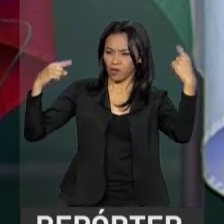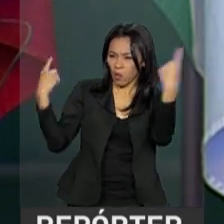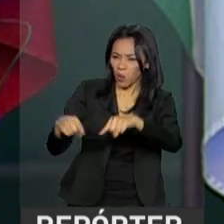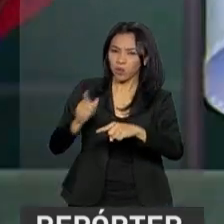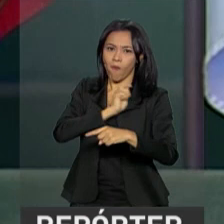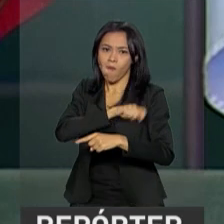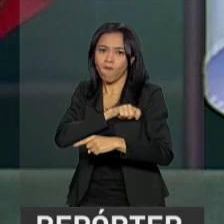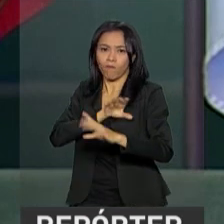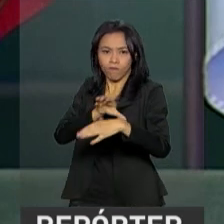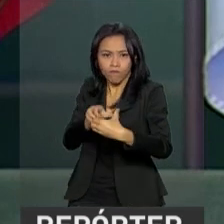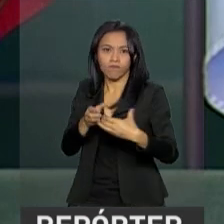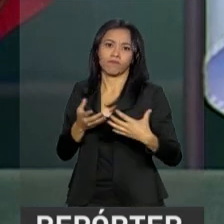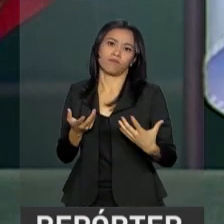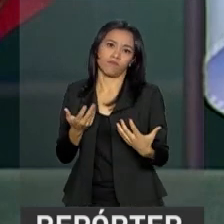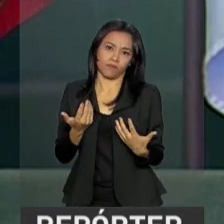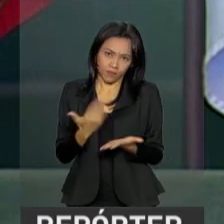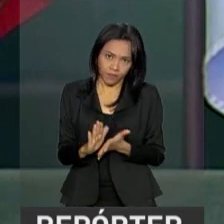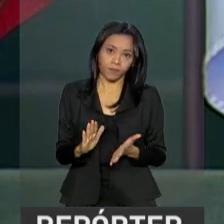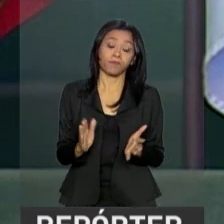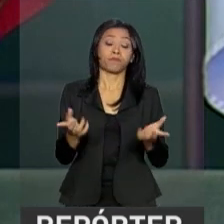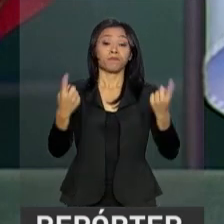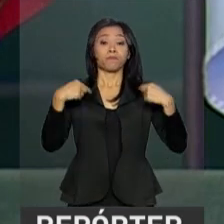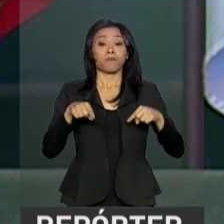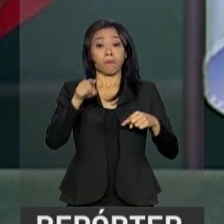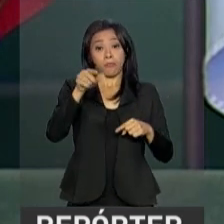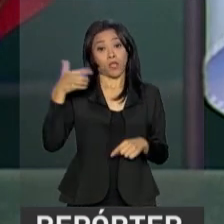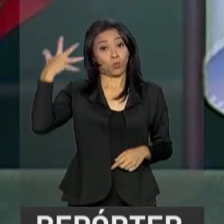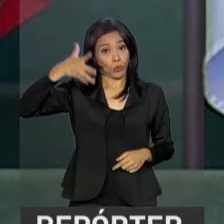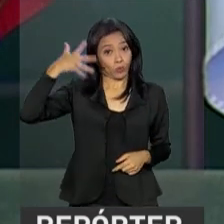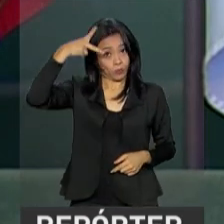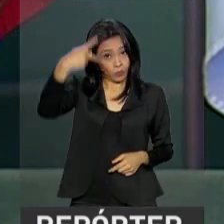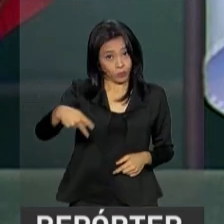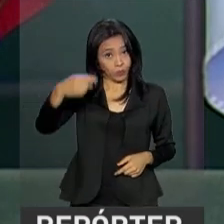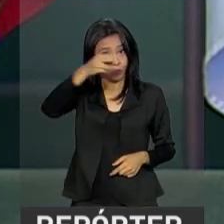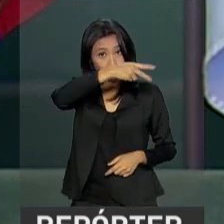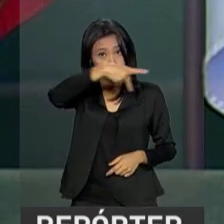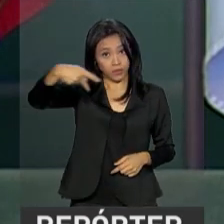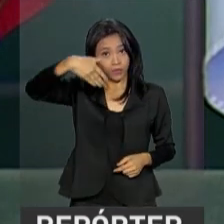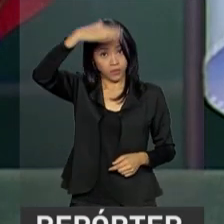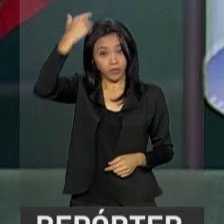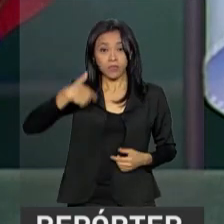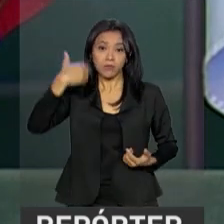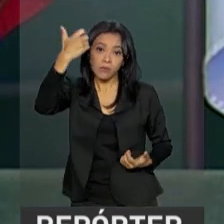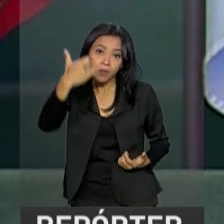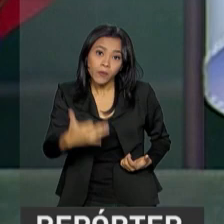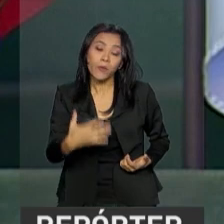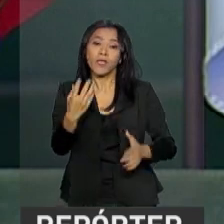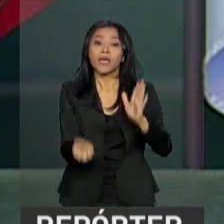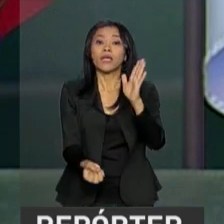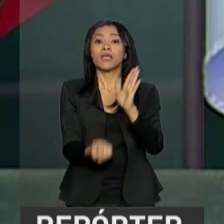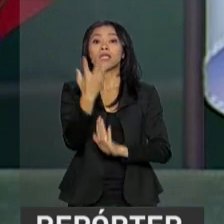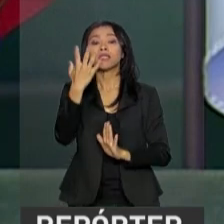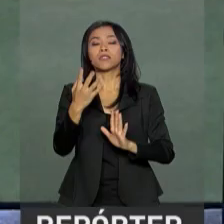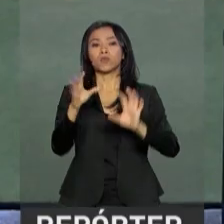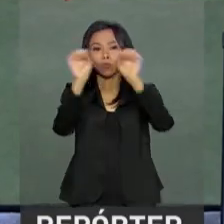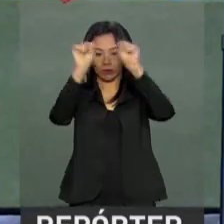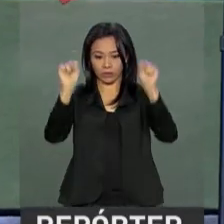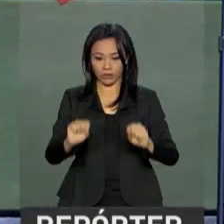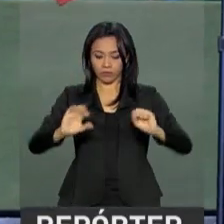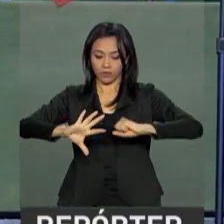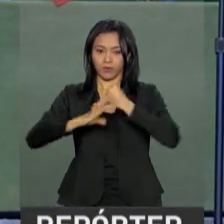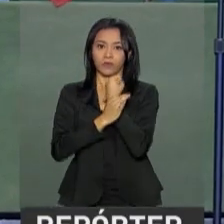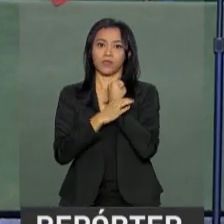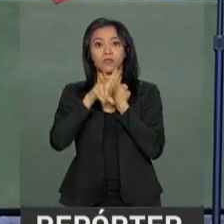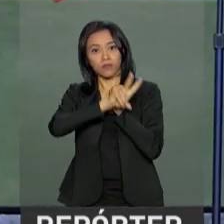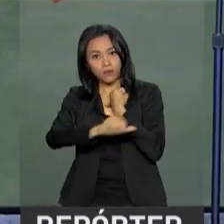perene ainda em seu discurso o presidente michel temer afirmou que a criação do sistema único de segurança pública vai permitir